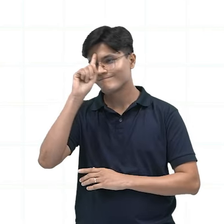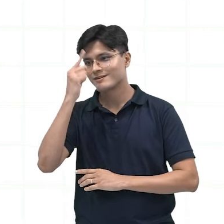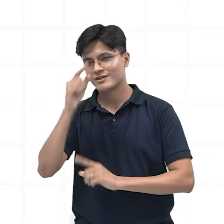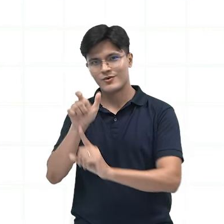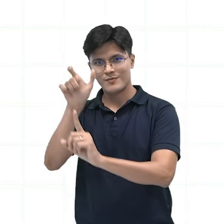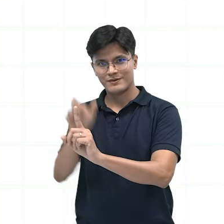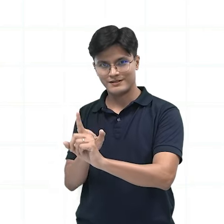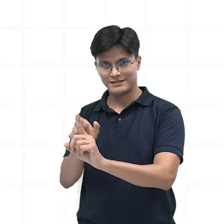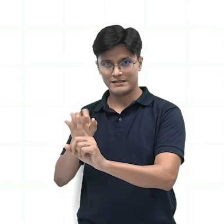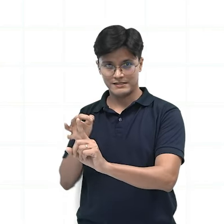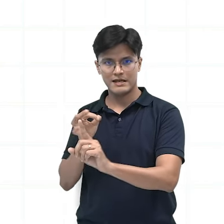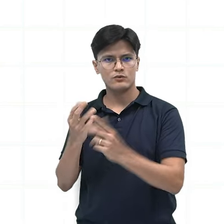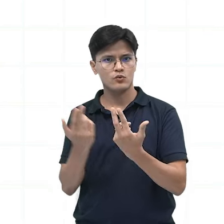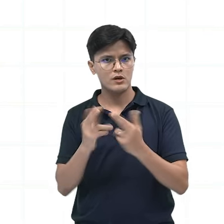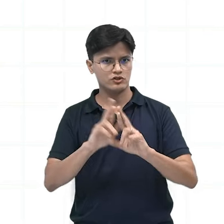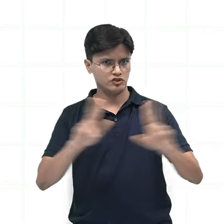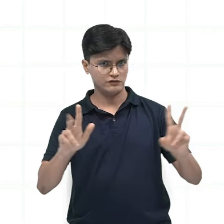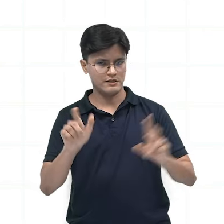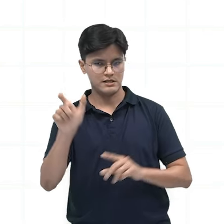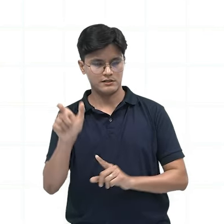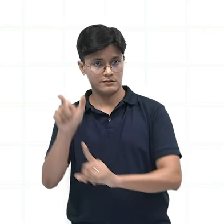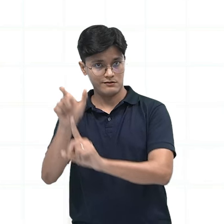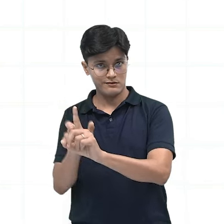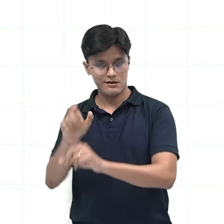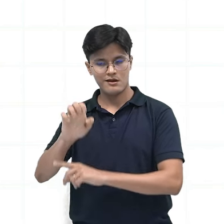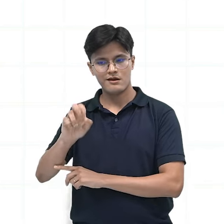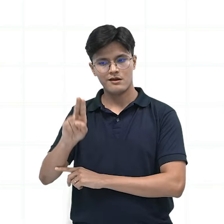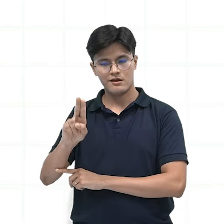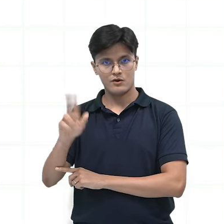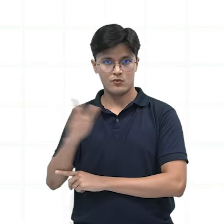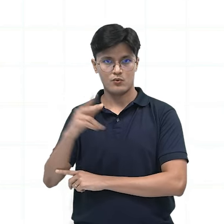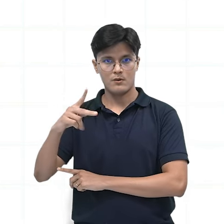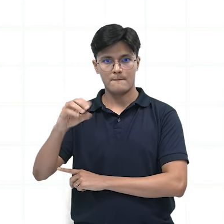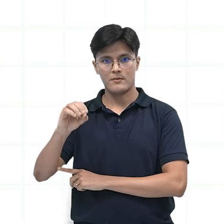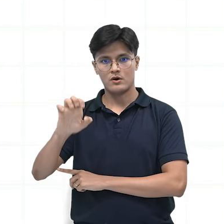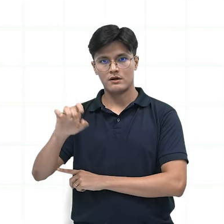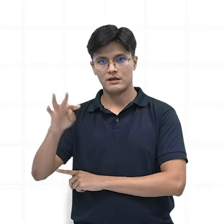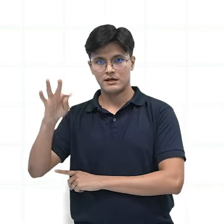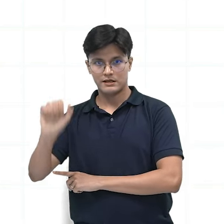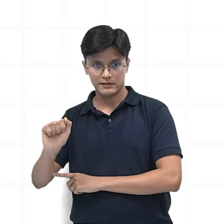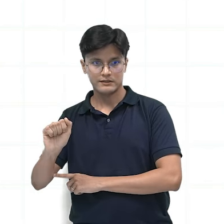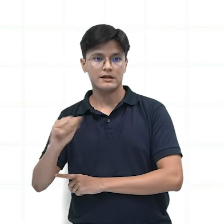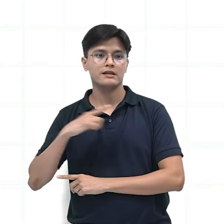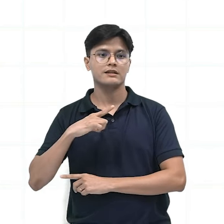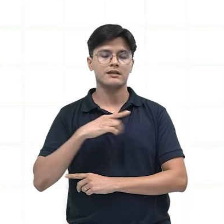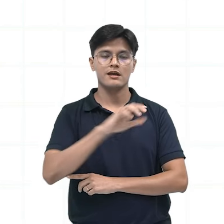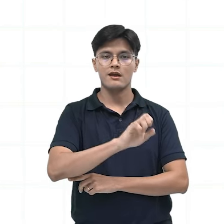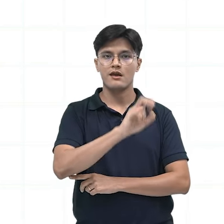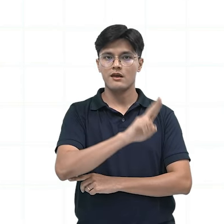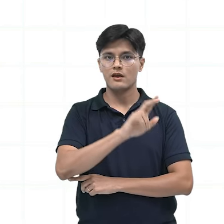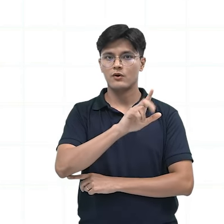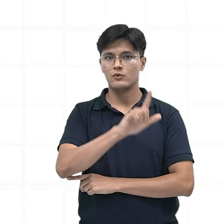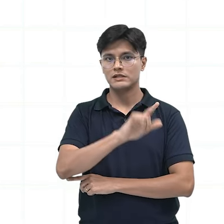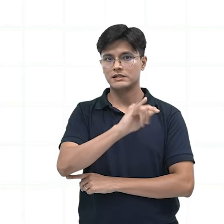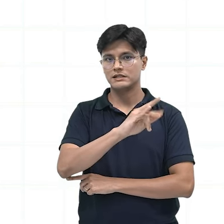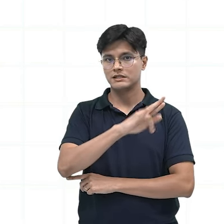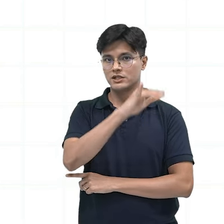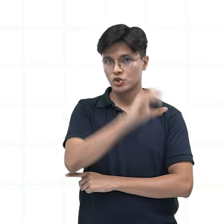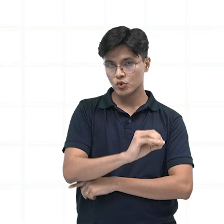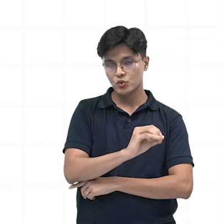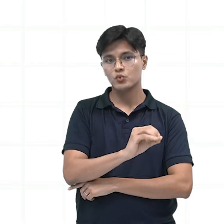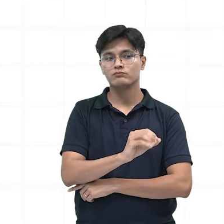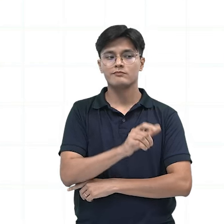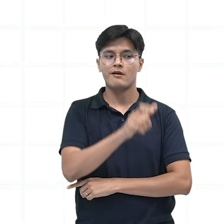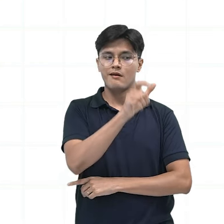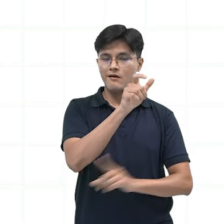o autor do poema, não é o poeta que construiu o poema. É um personagem, é como